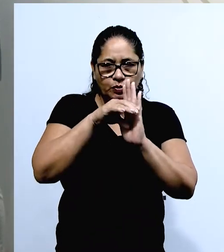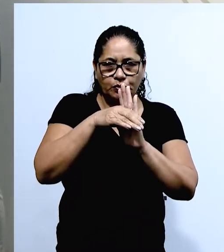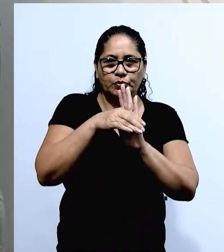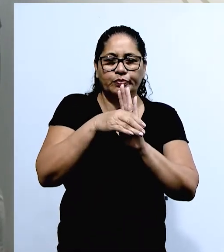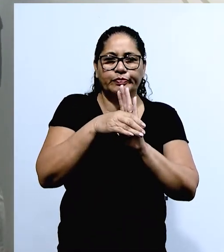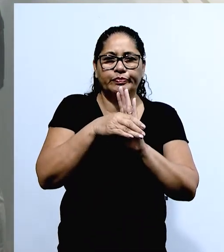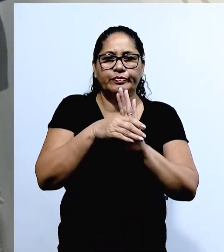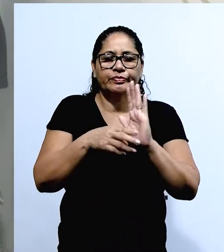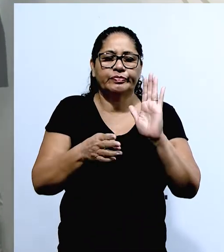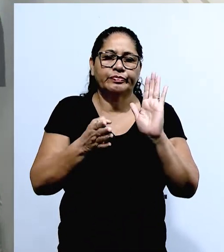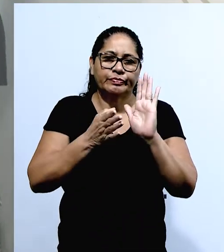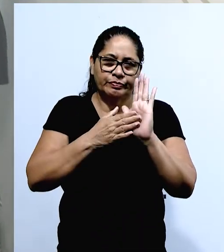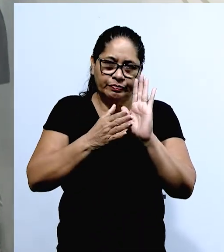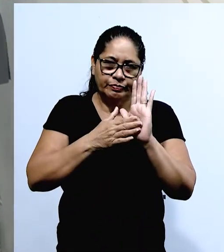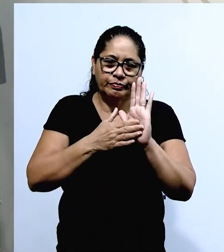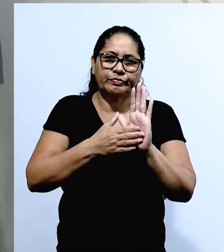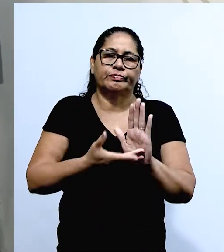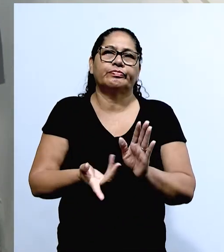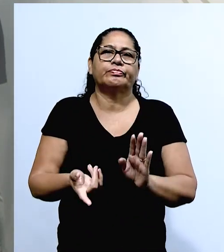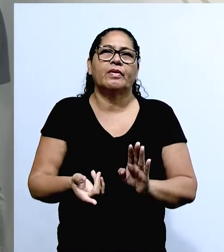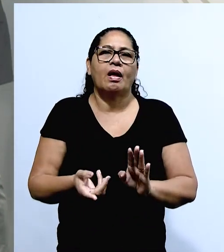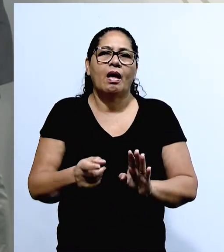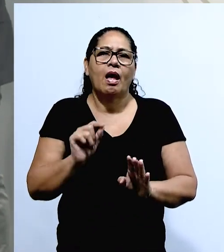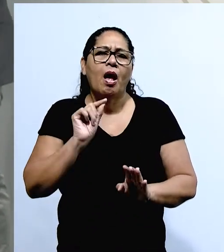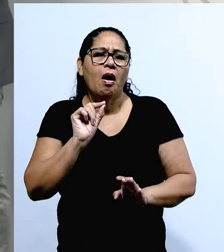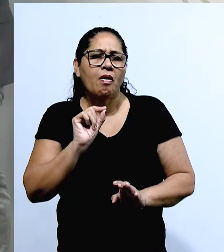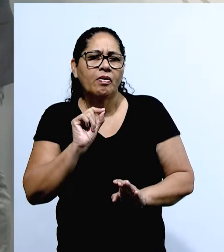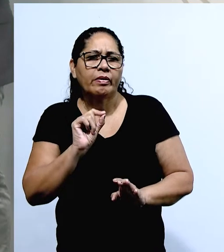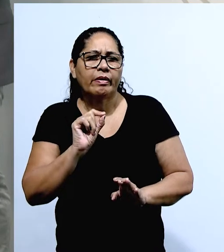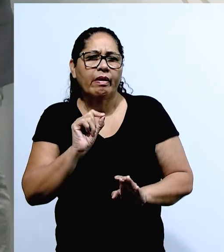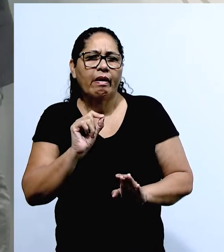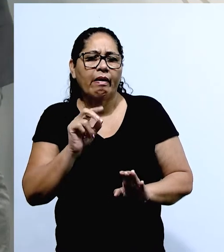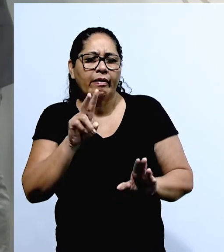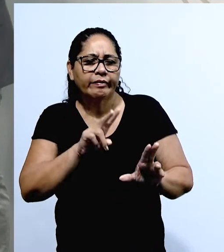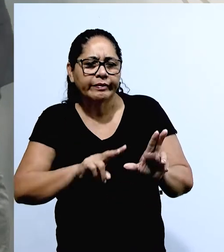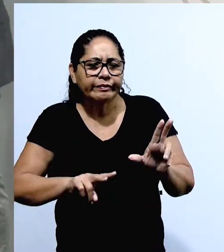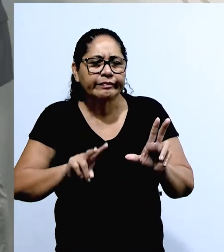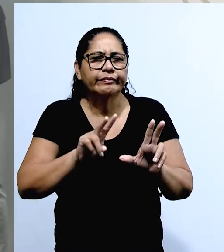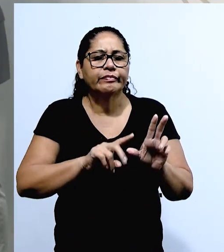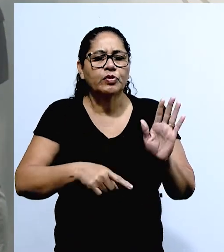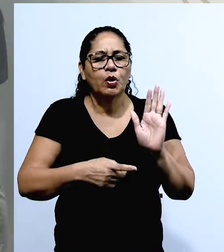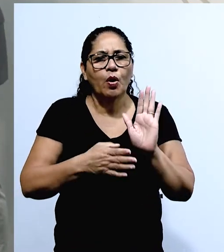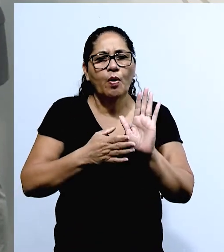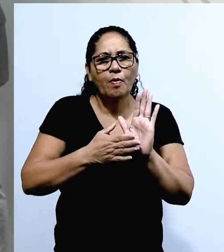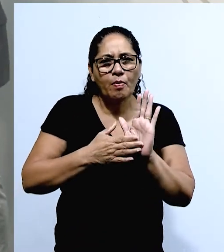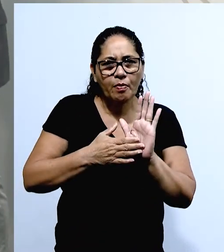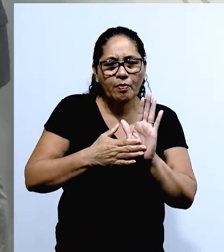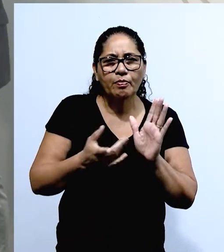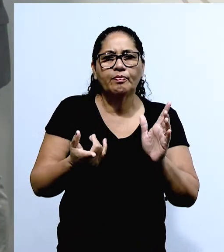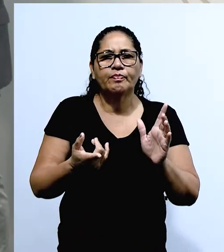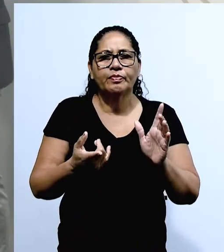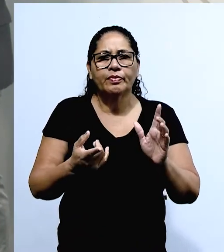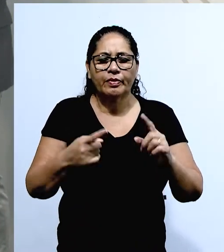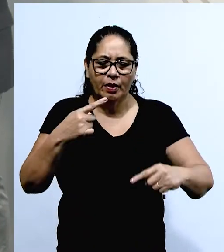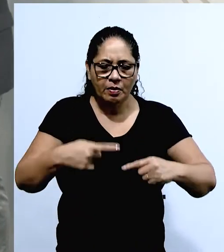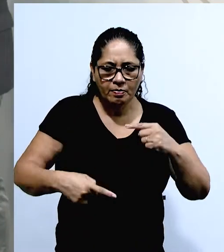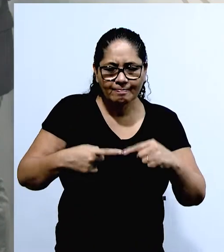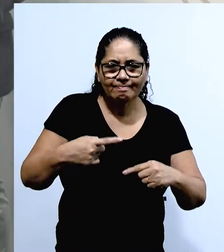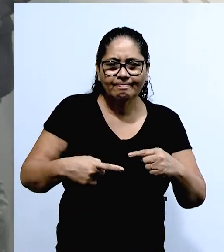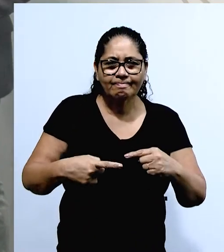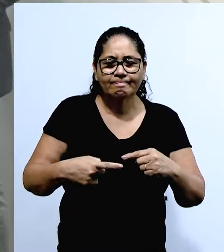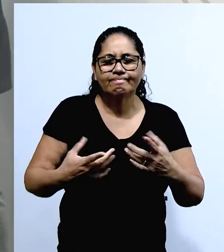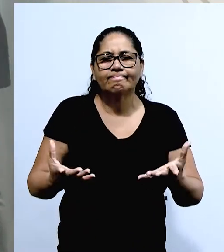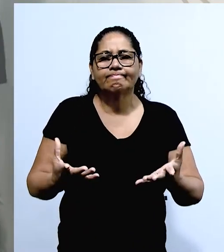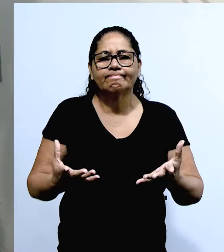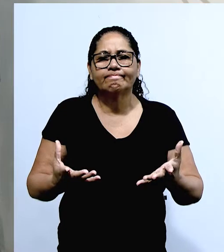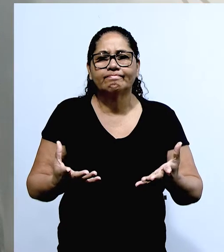de missão. A gente vai ver na tela o que é, o que a literatura traz para a gente. E só lembrando para você que vocês têm um material mais